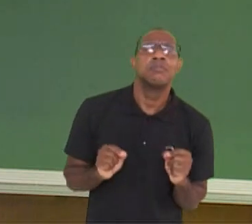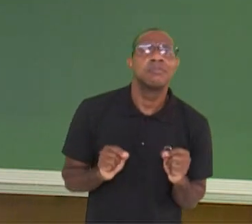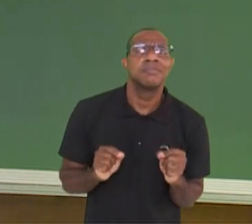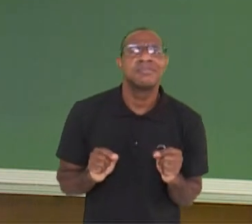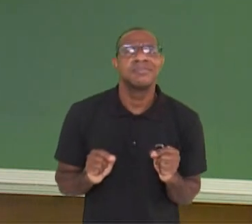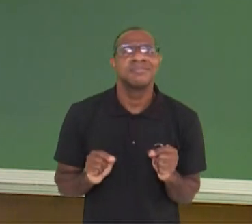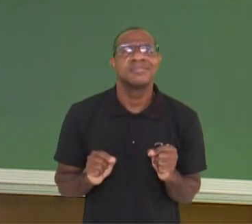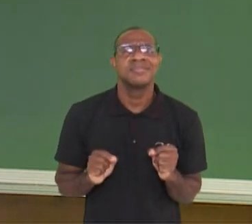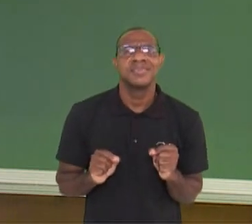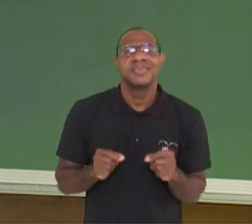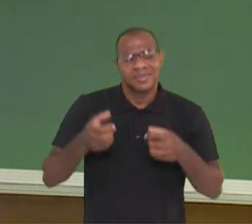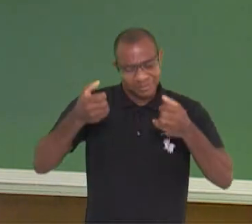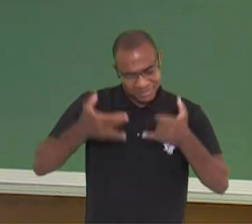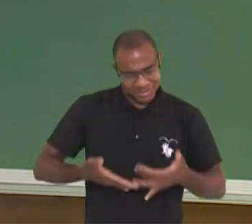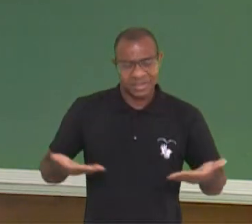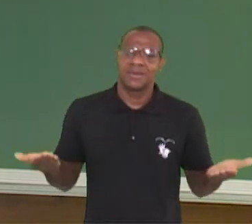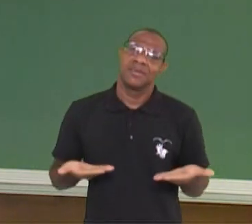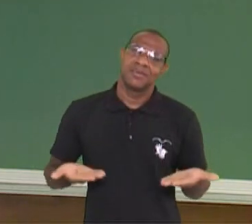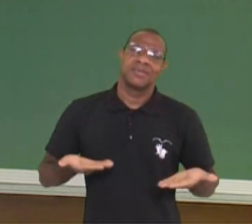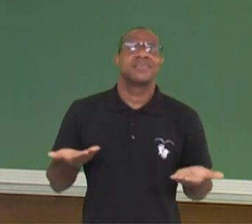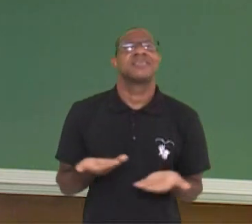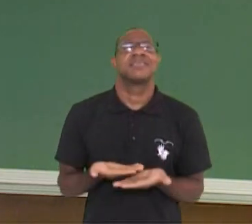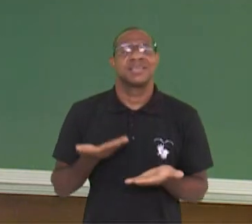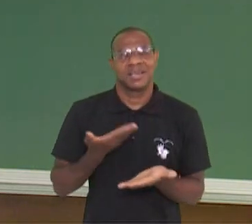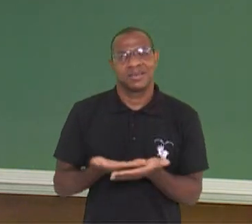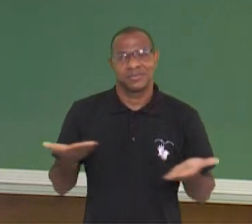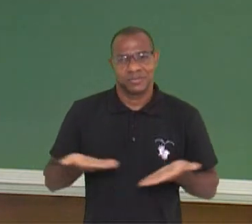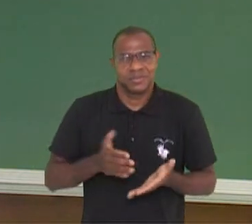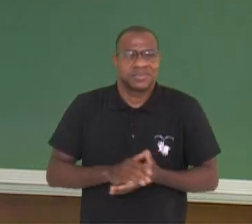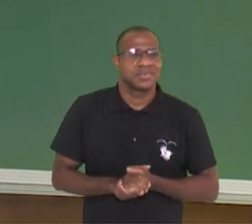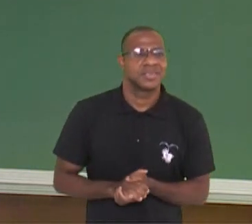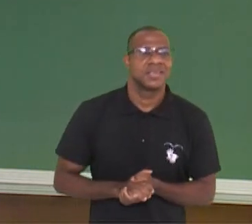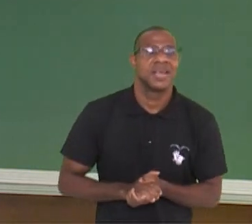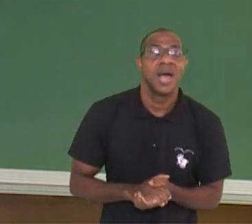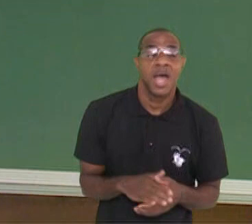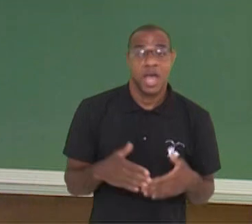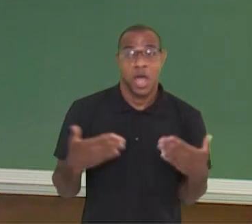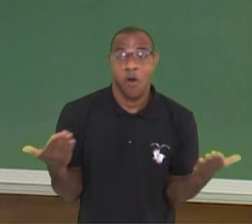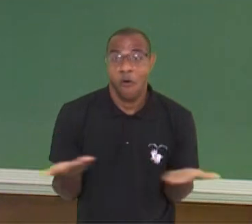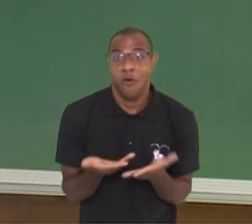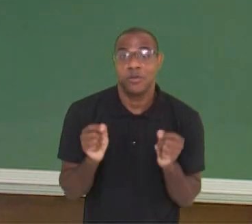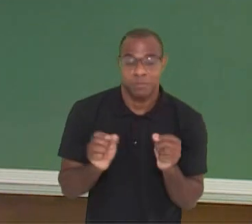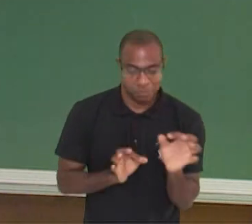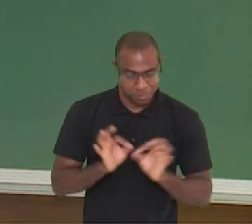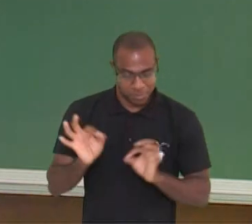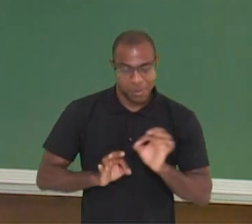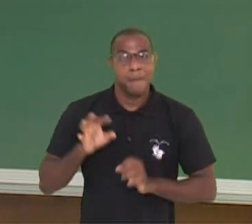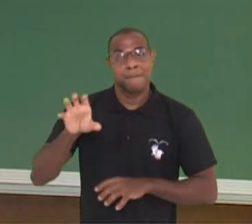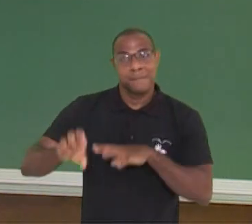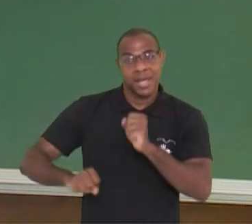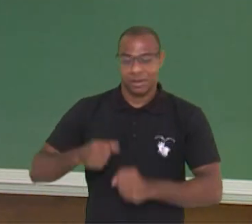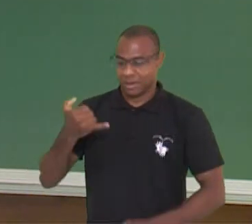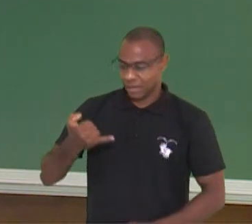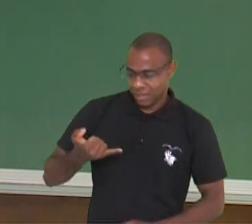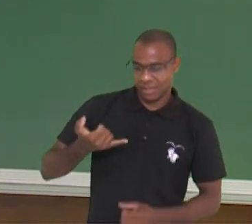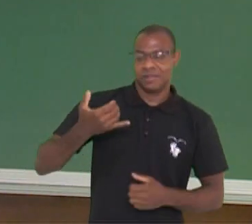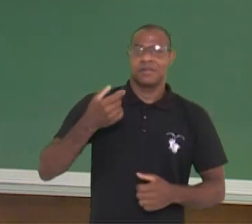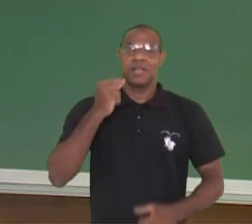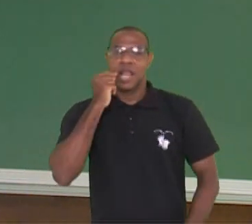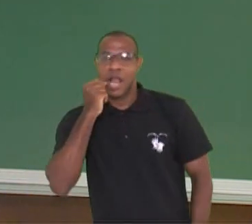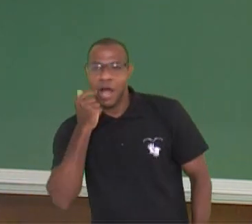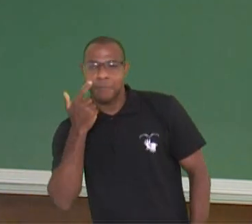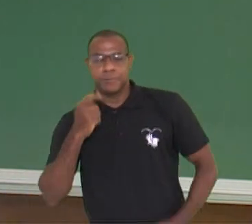vamos conversar sobre isso toda essa nossa aula de hoje, criança. Mas antes, para a gente se preparar, pegue seu caderno, pegue lápis, pegue